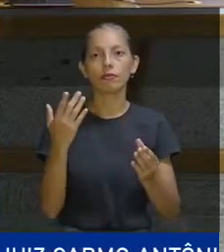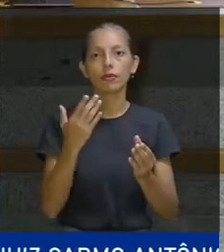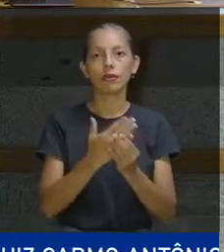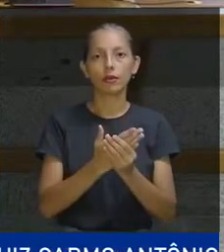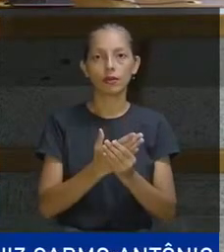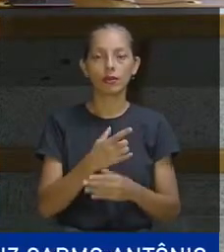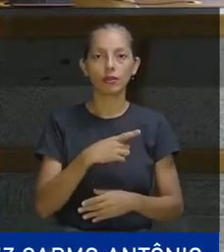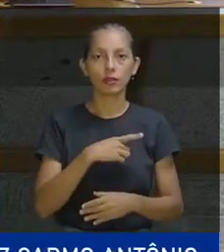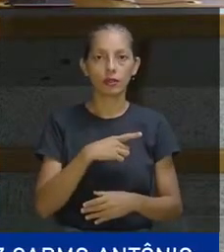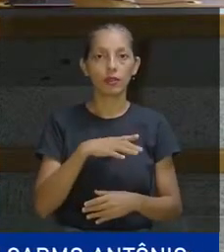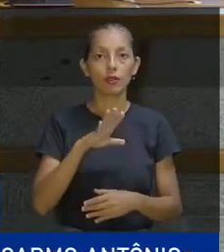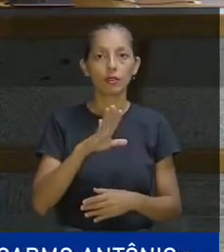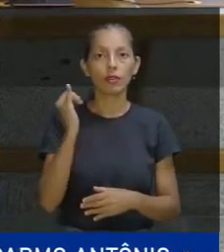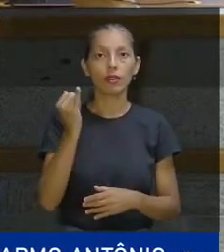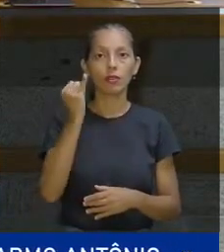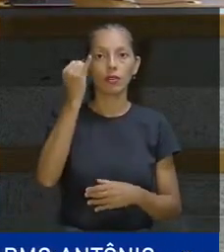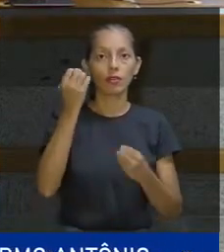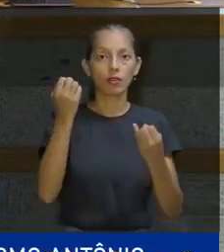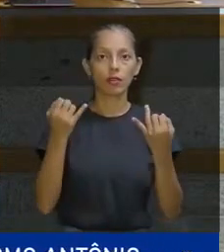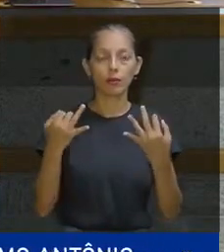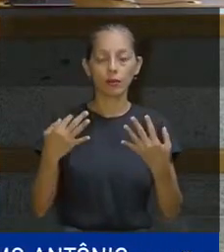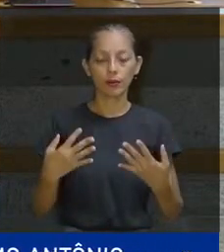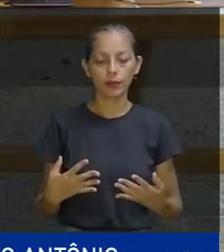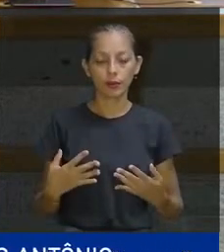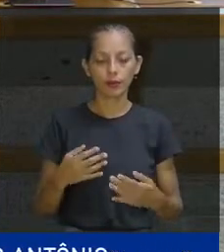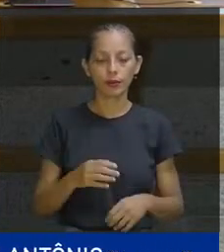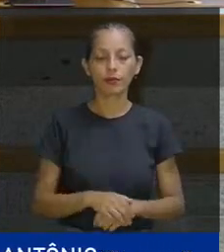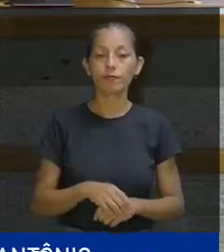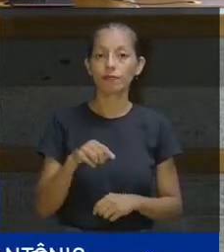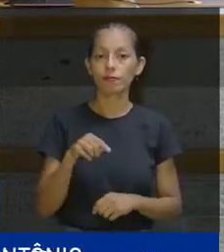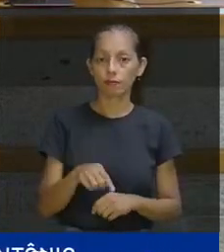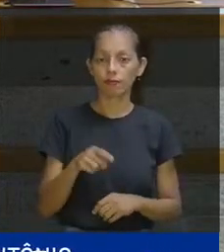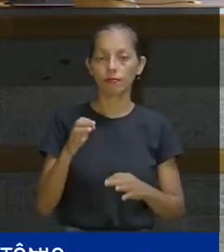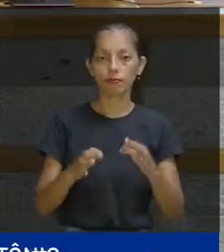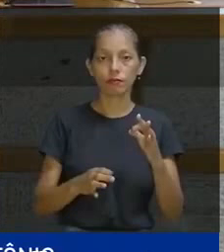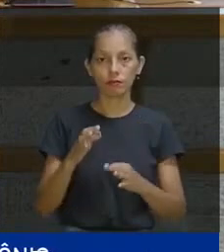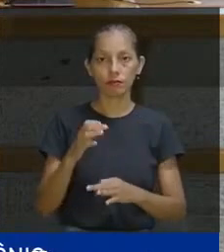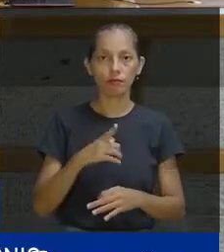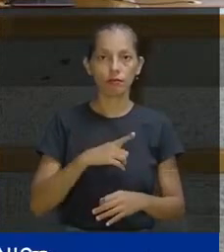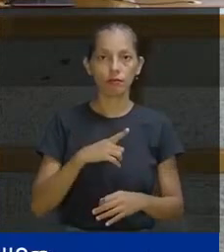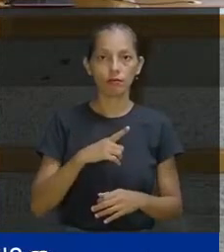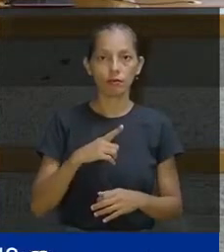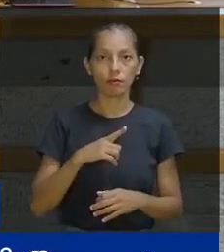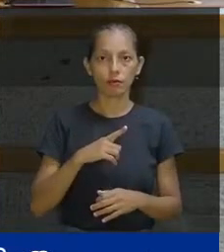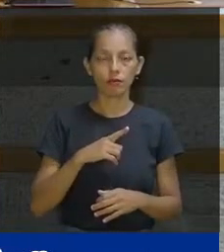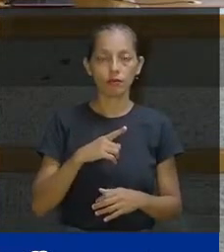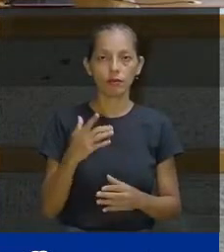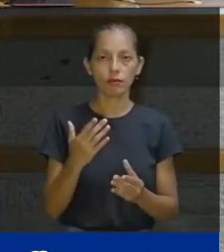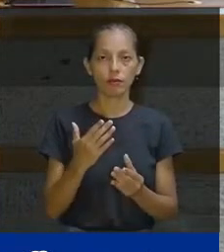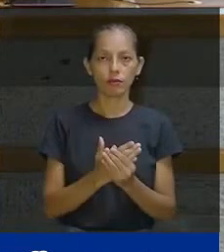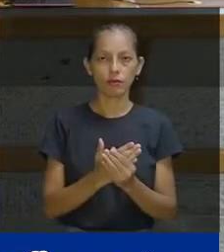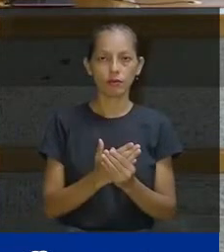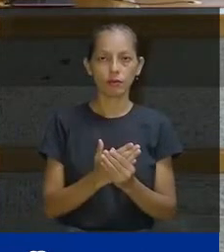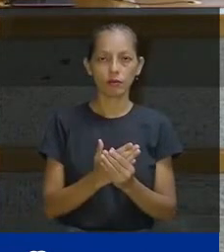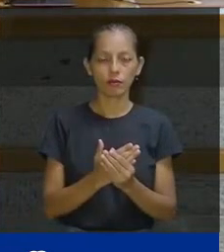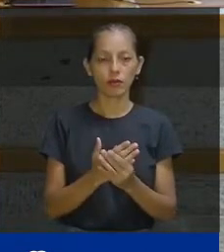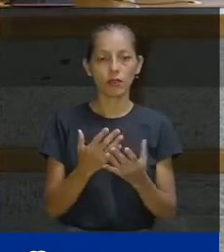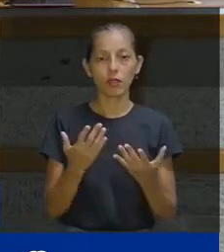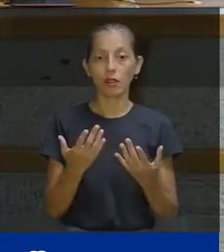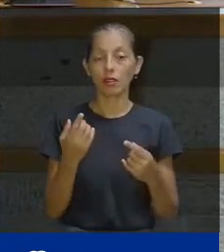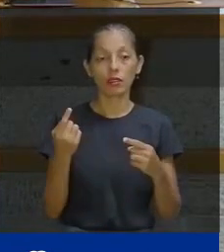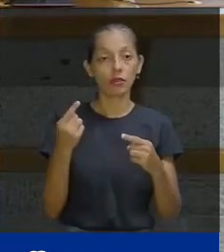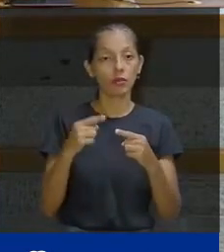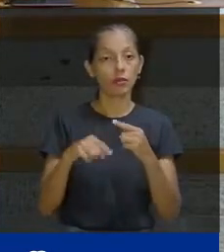que o reconhecimento da suspeição pelo tribunal, com fundamento no interesse de julgamento do processo, não aponta indício